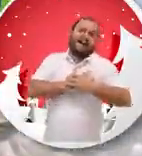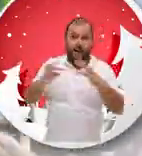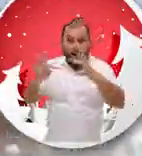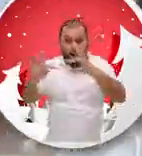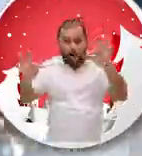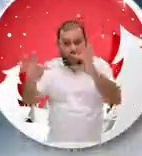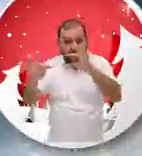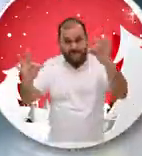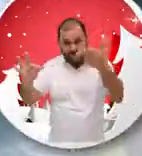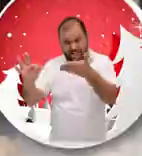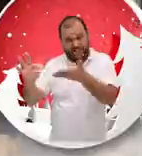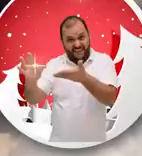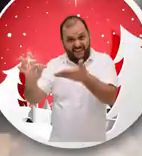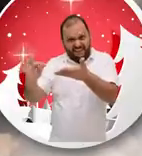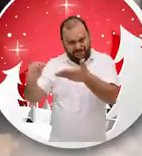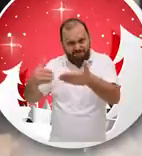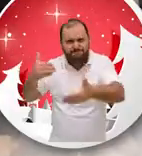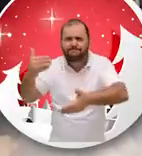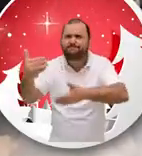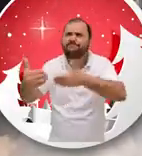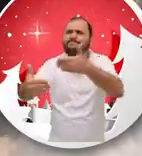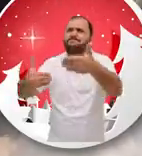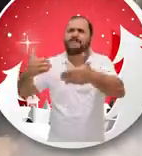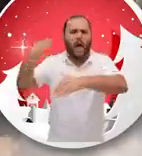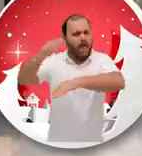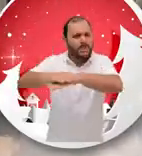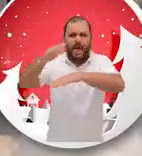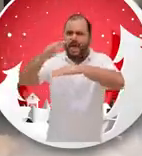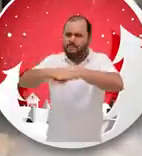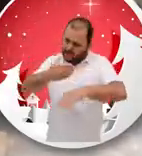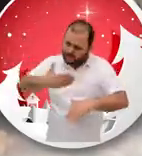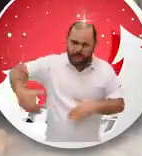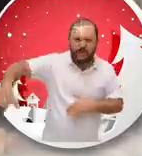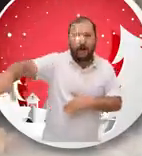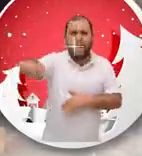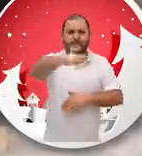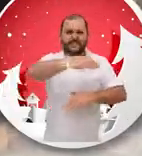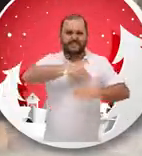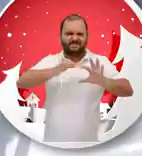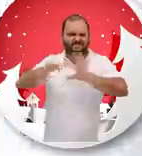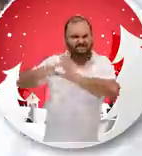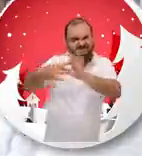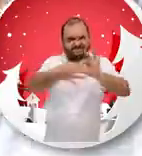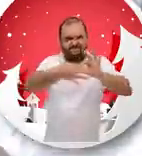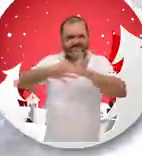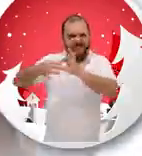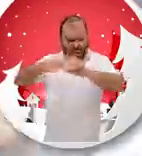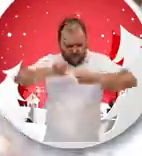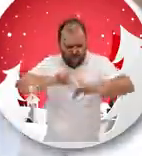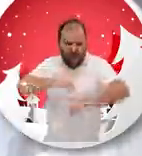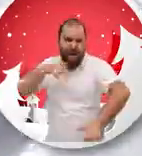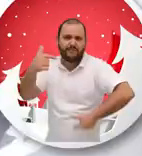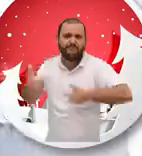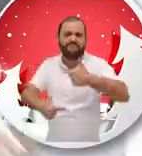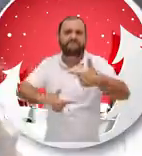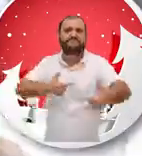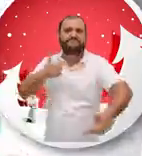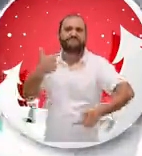atinge o coração. UFT depende só da gente. A educação é